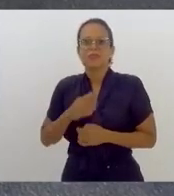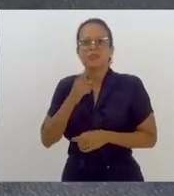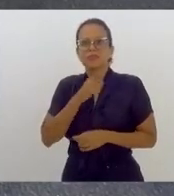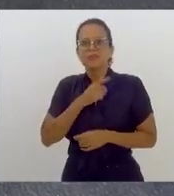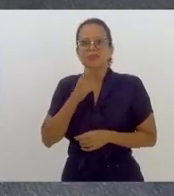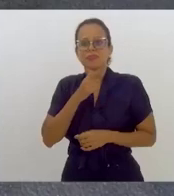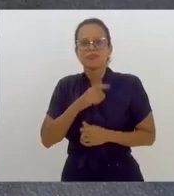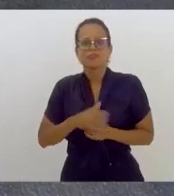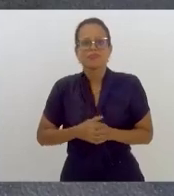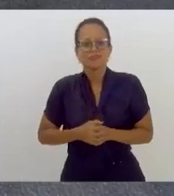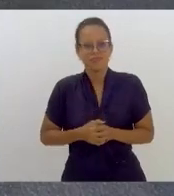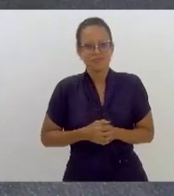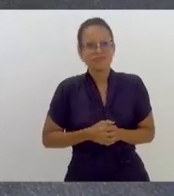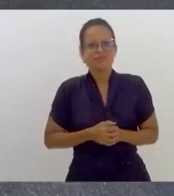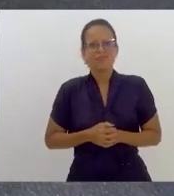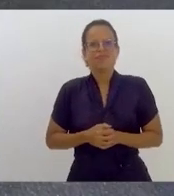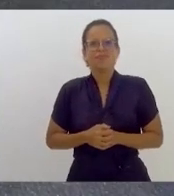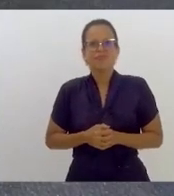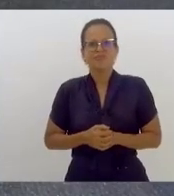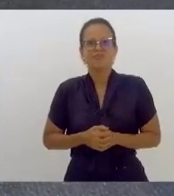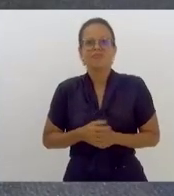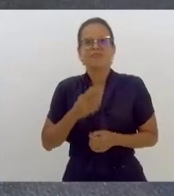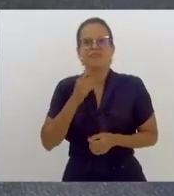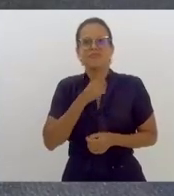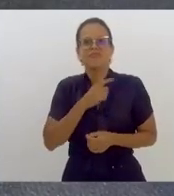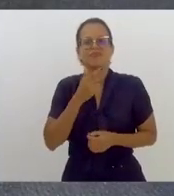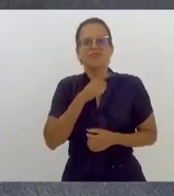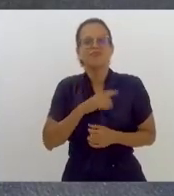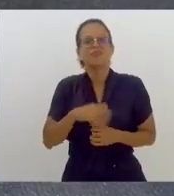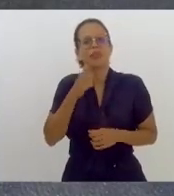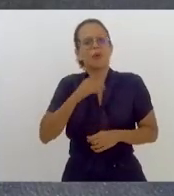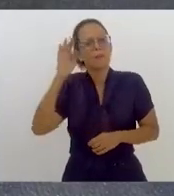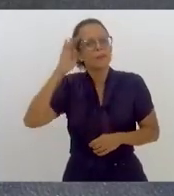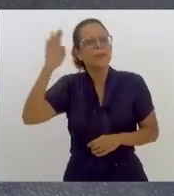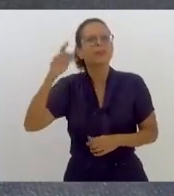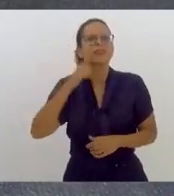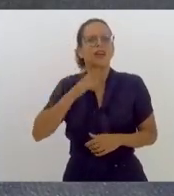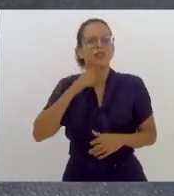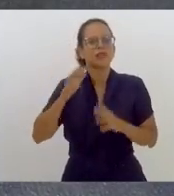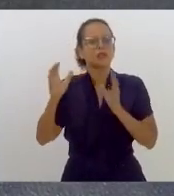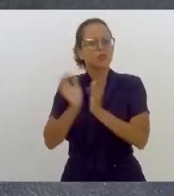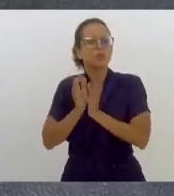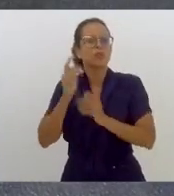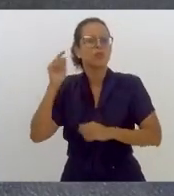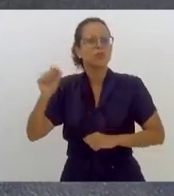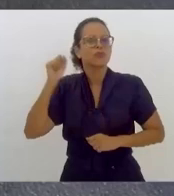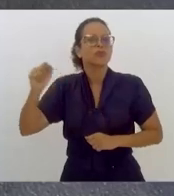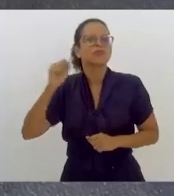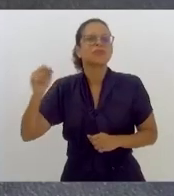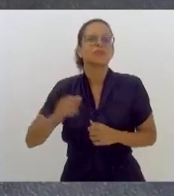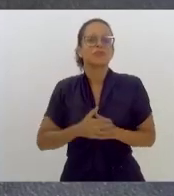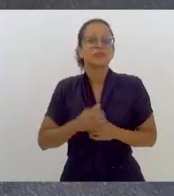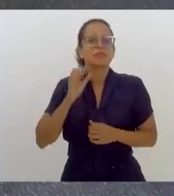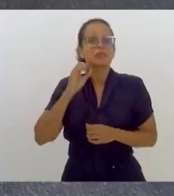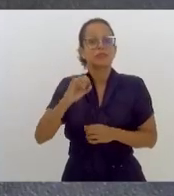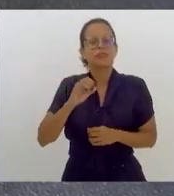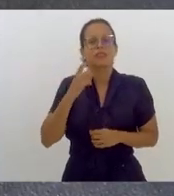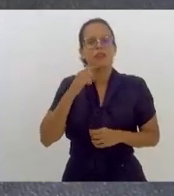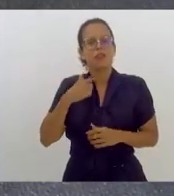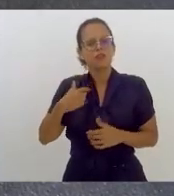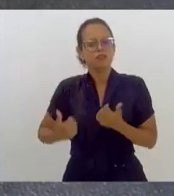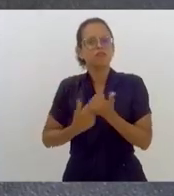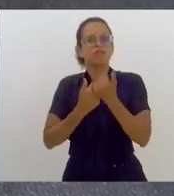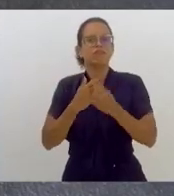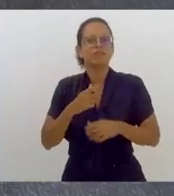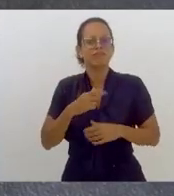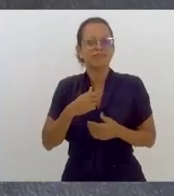de dizer, e não pela unidade que é a torcida organizada. Então, ser a coautora desse projeto foi